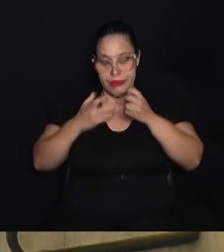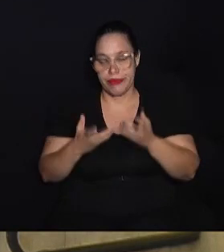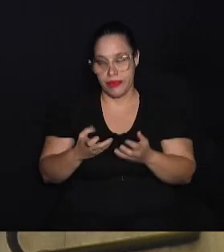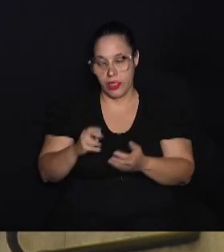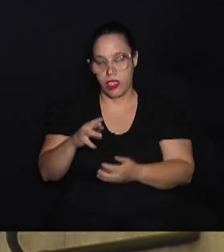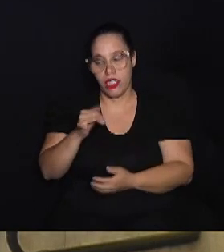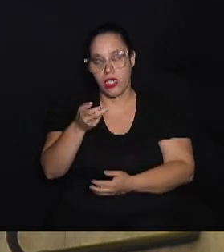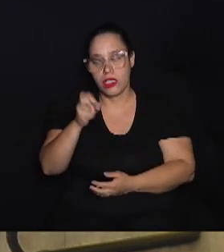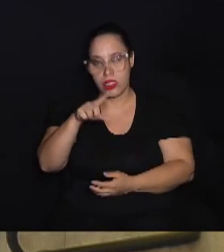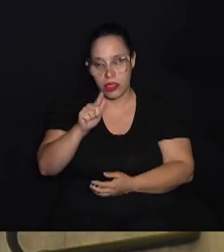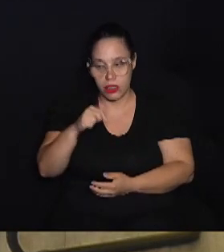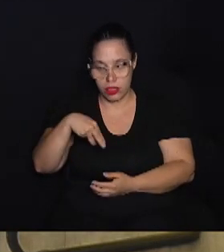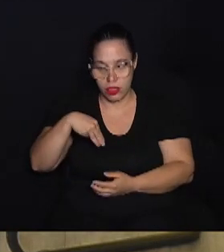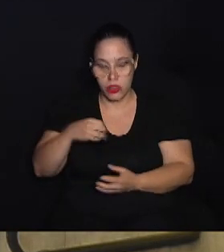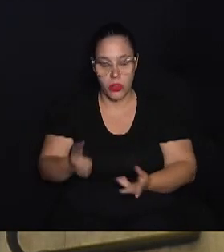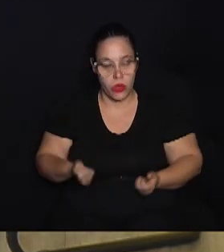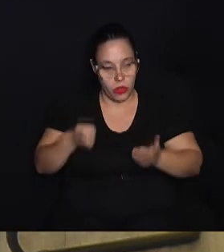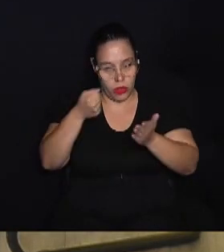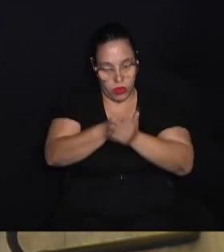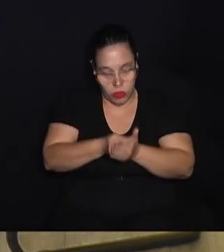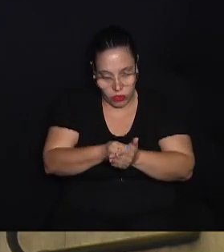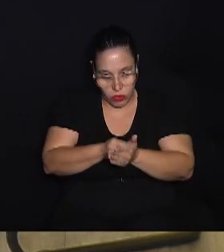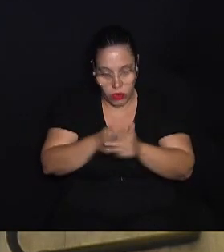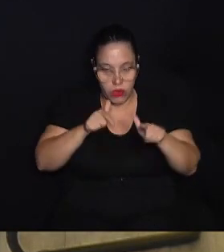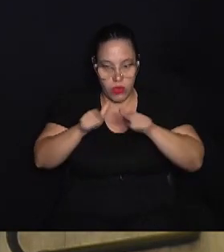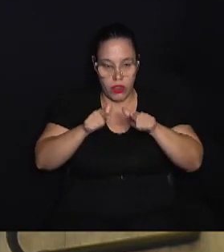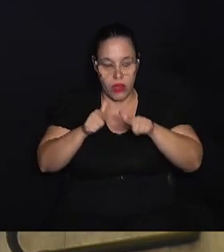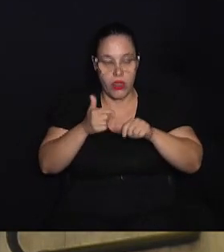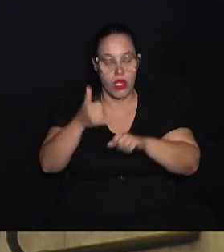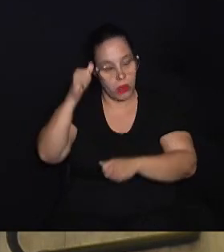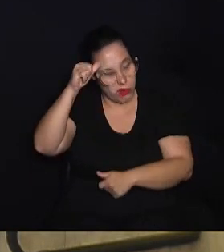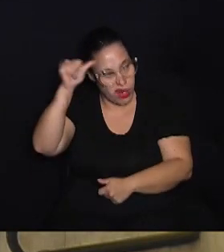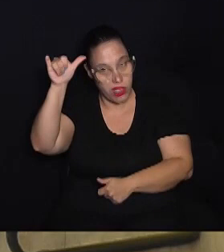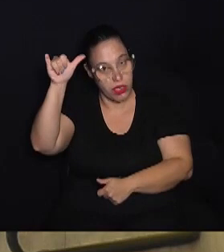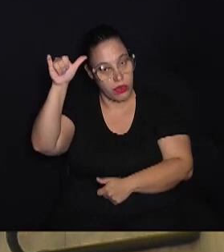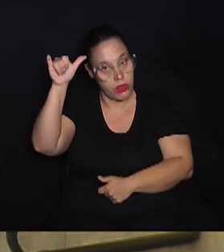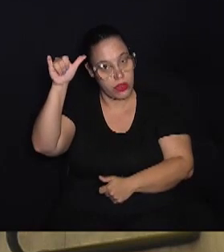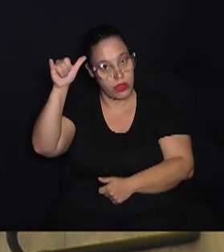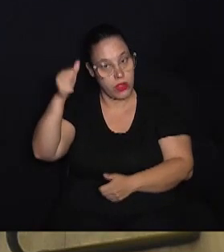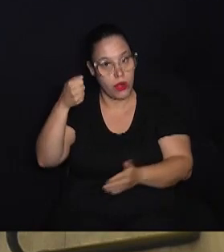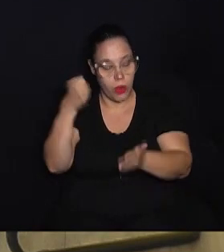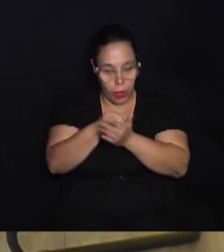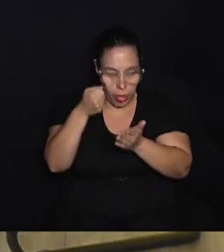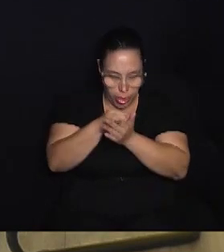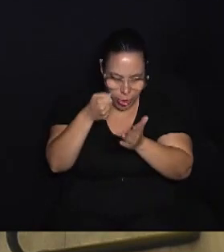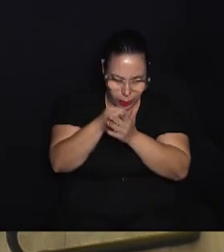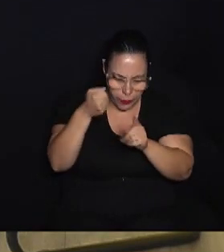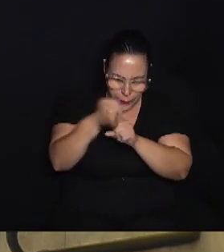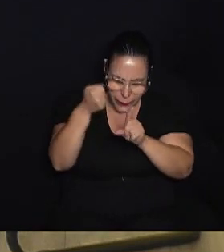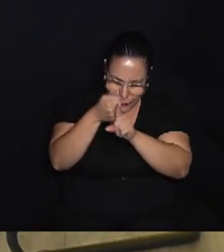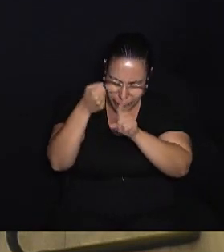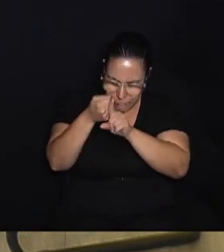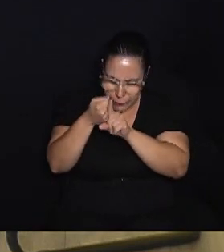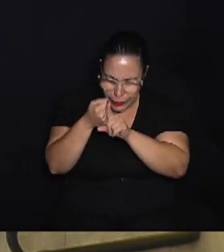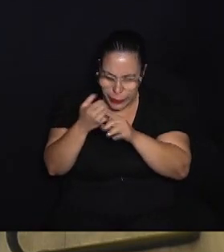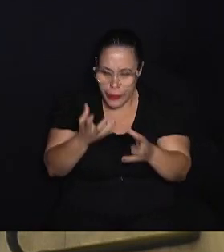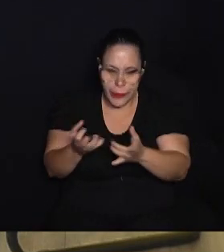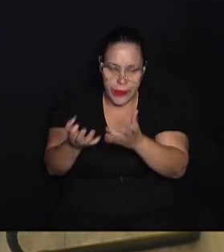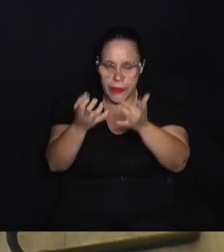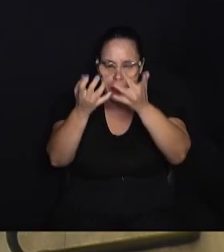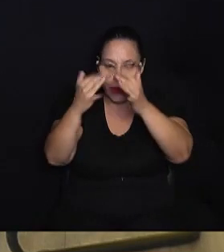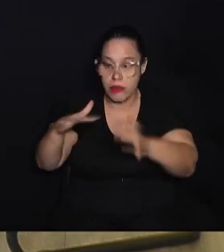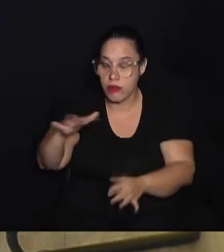justamente encorpar ainda mais esse trabalho de prevenção e também combate a incêndios em nossa região. Fala um pouquinho para mim